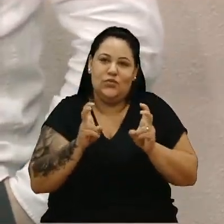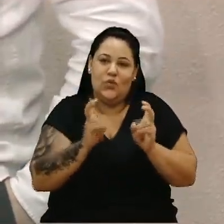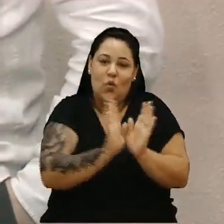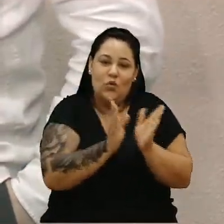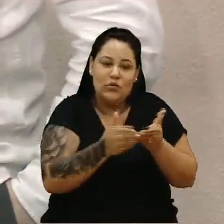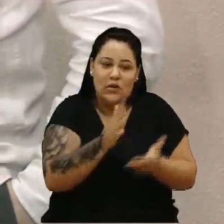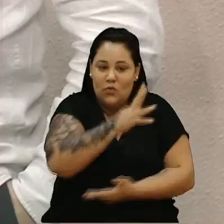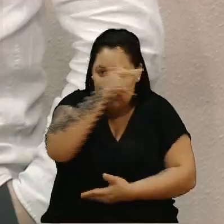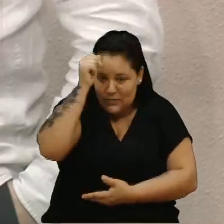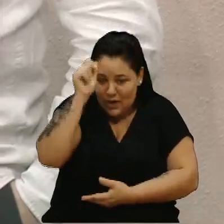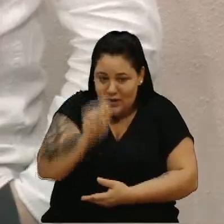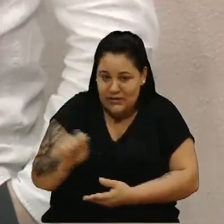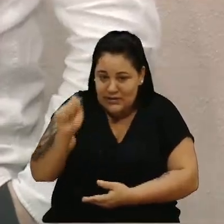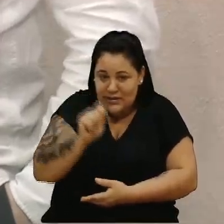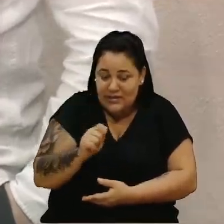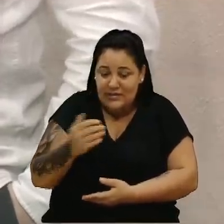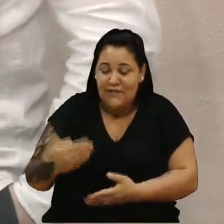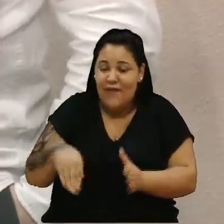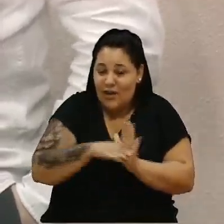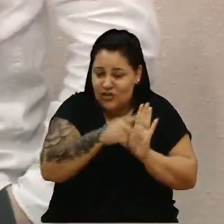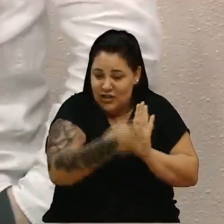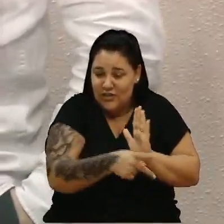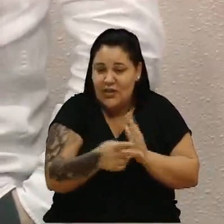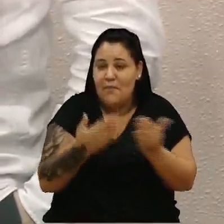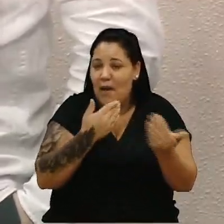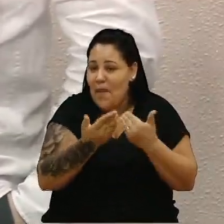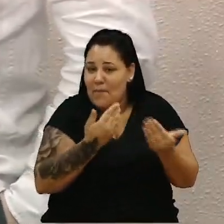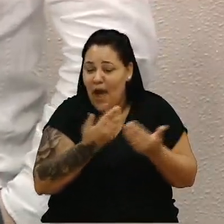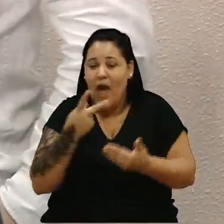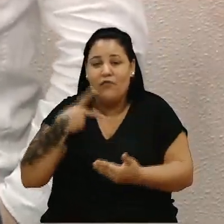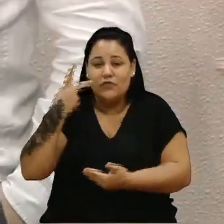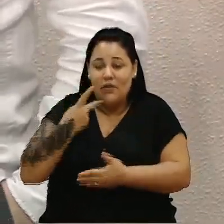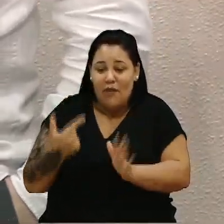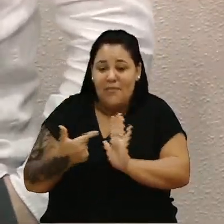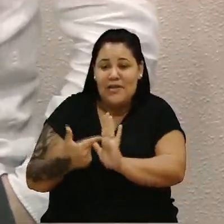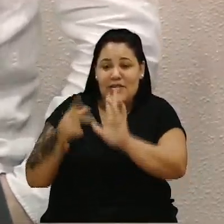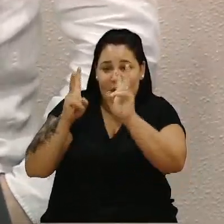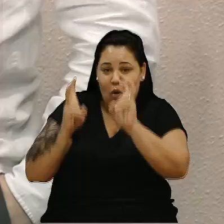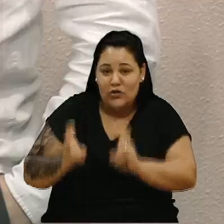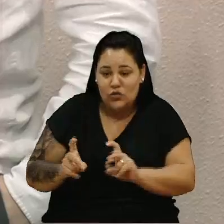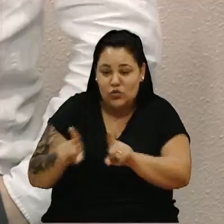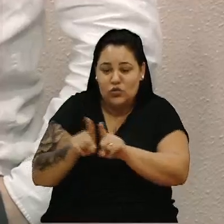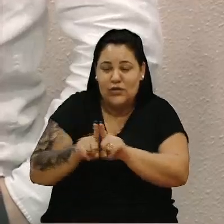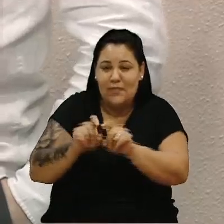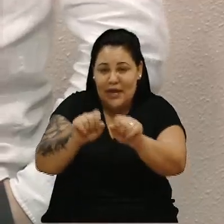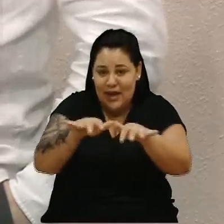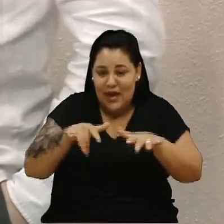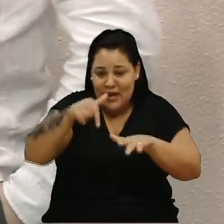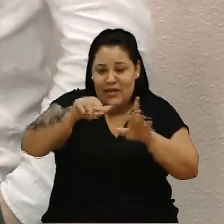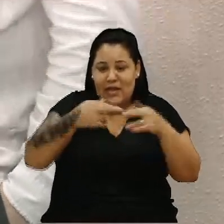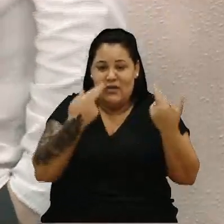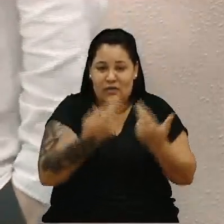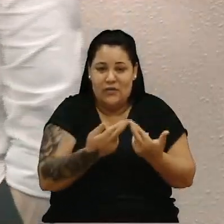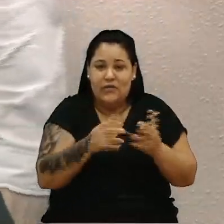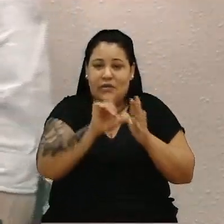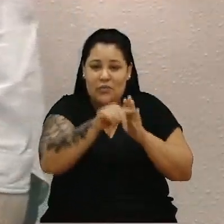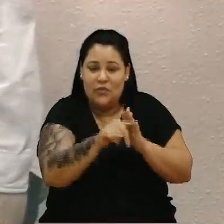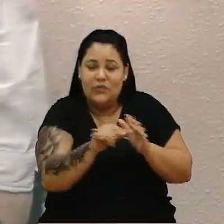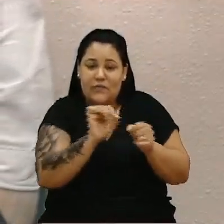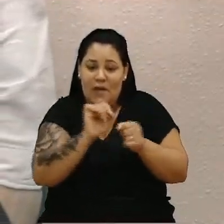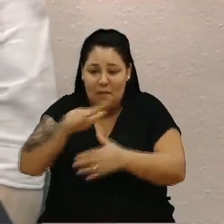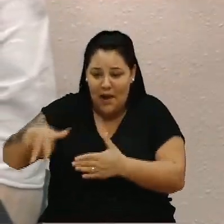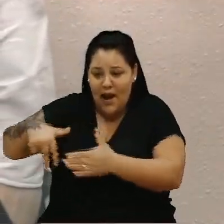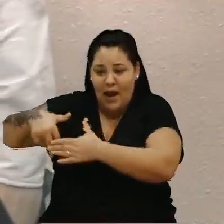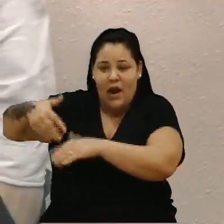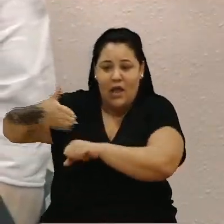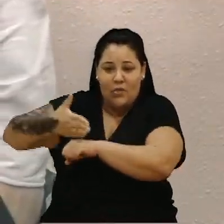da Assistência vai vir conversar com os vereadores, vai apresentar essa temática aqui em sessões, a partir da articulação de uma tribuna,